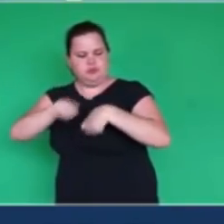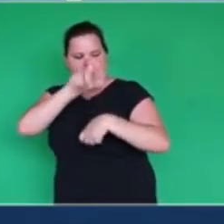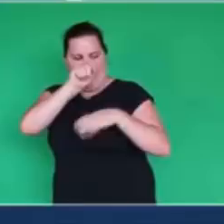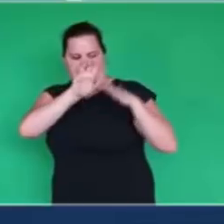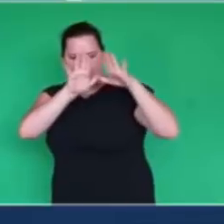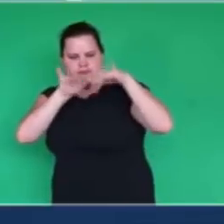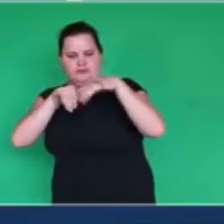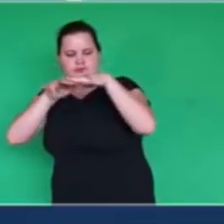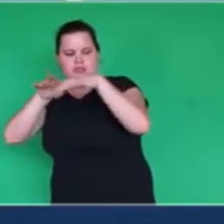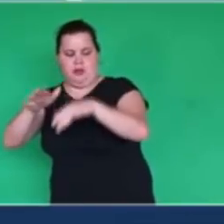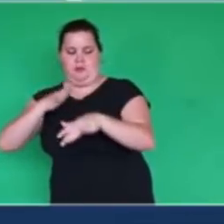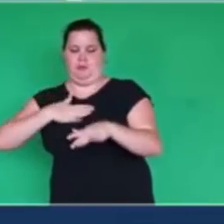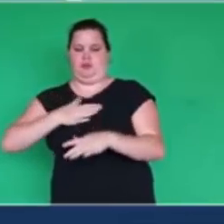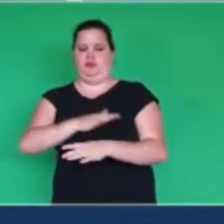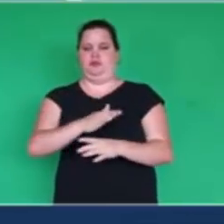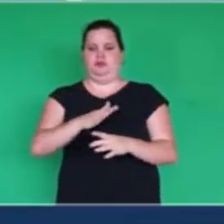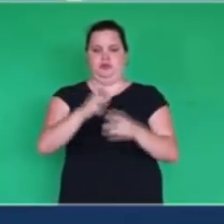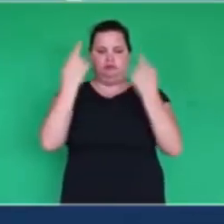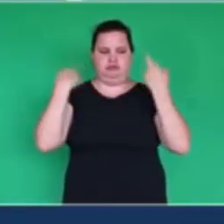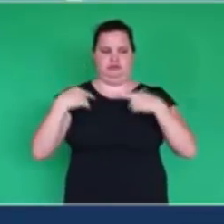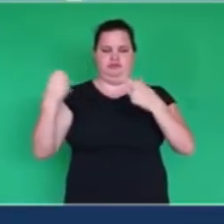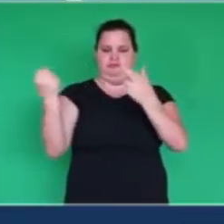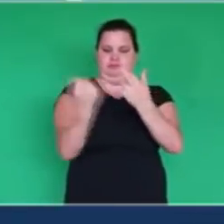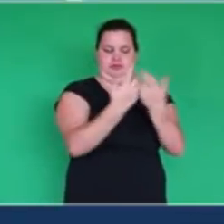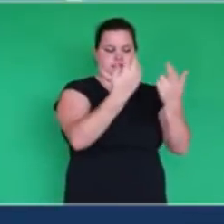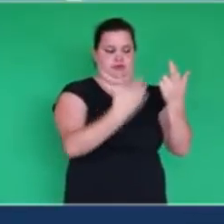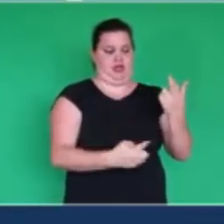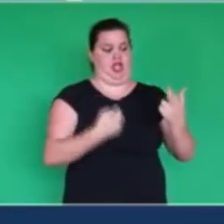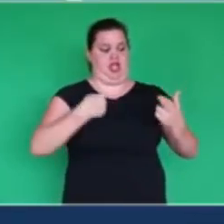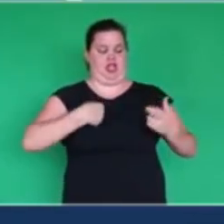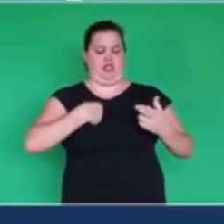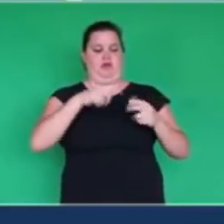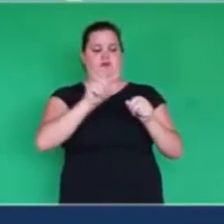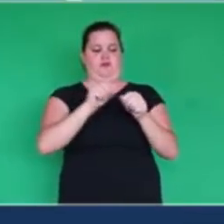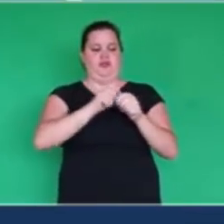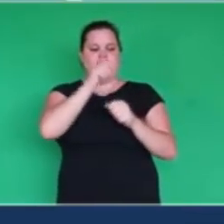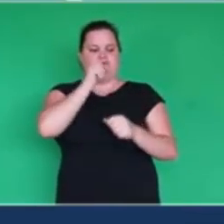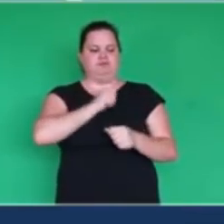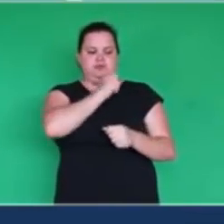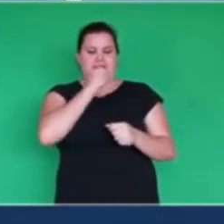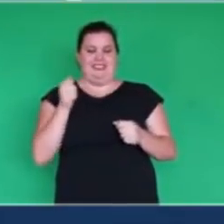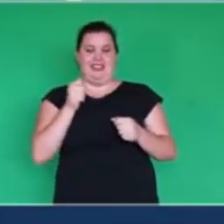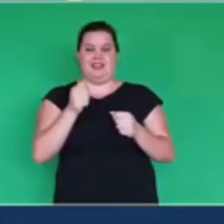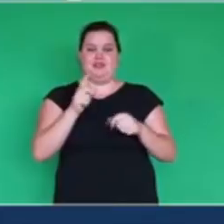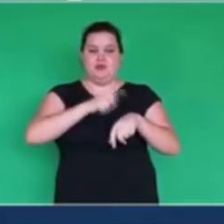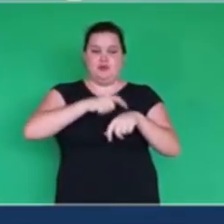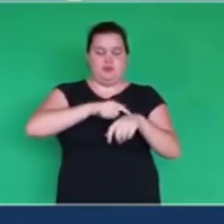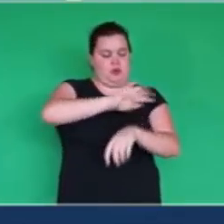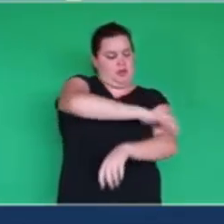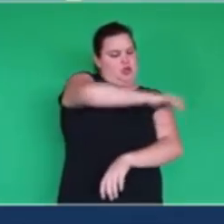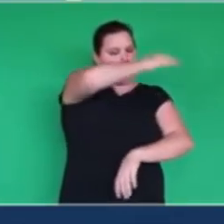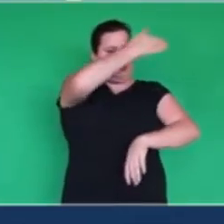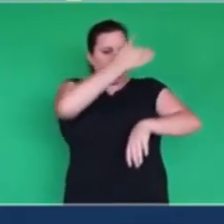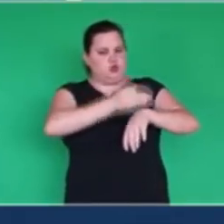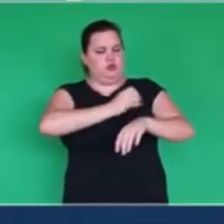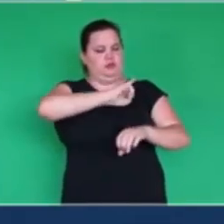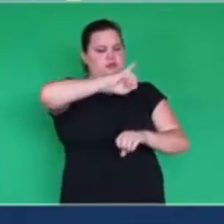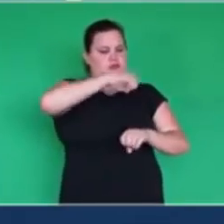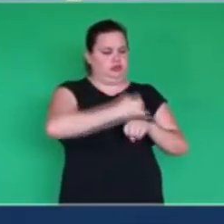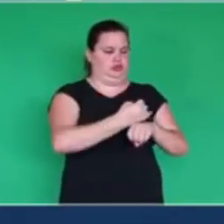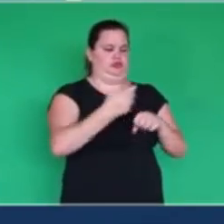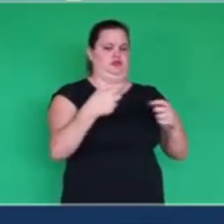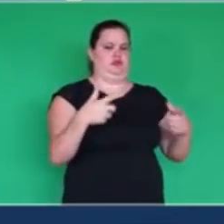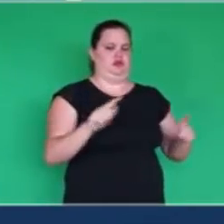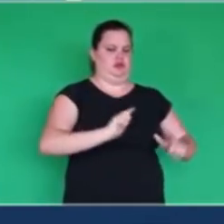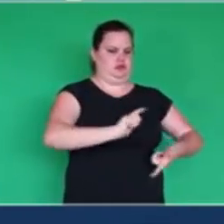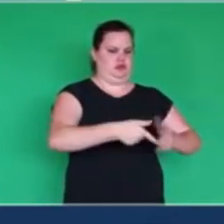meu sacrifício, que eu sacrifiquei por vós. Sacrifício grande nos montes de Israel, e comei a